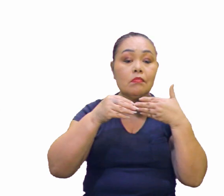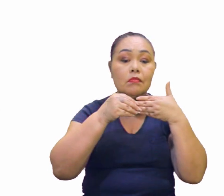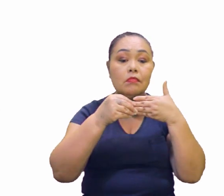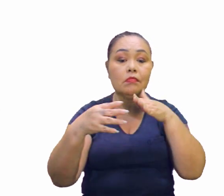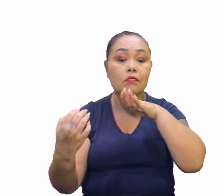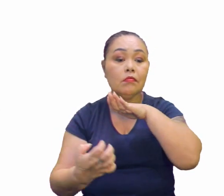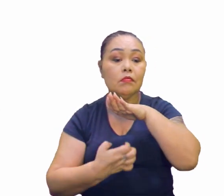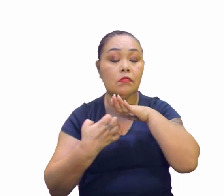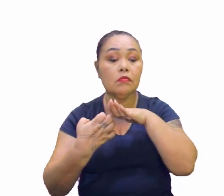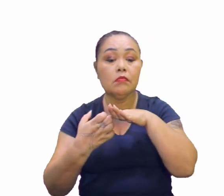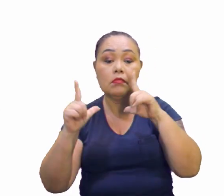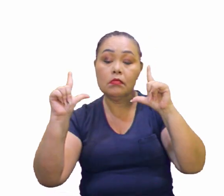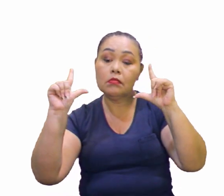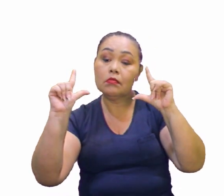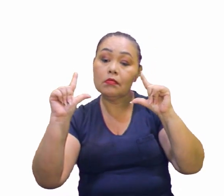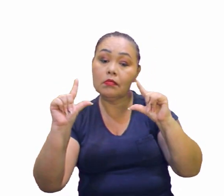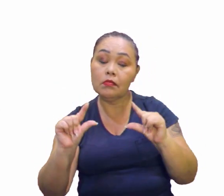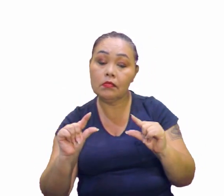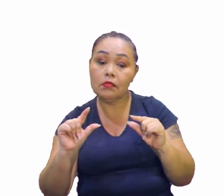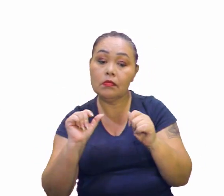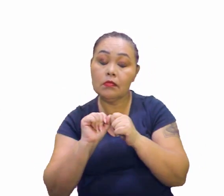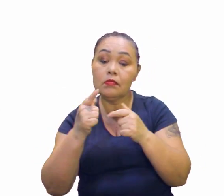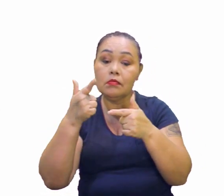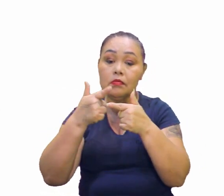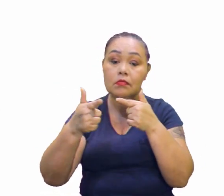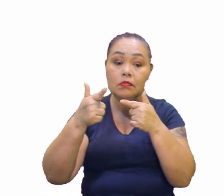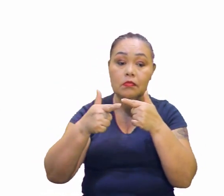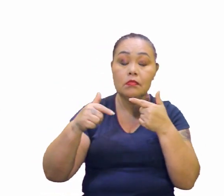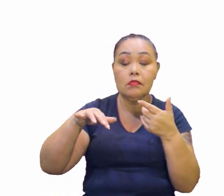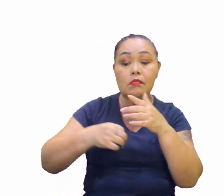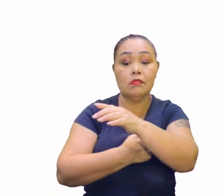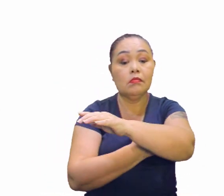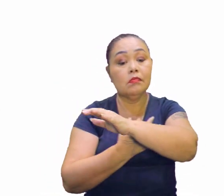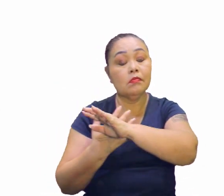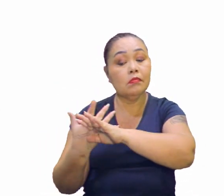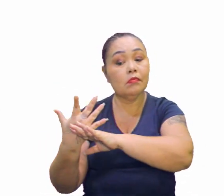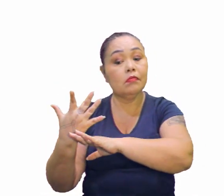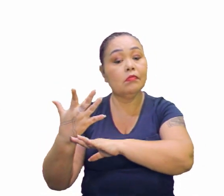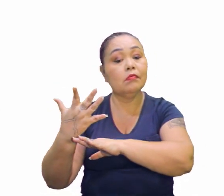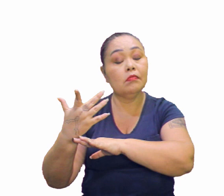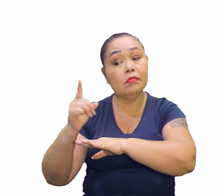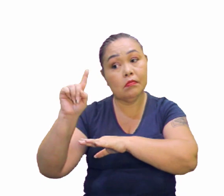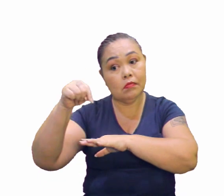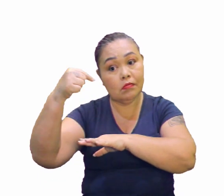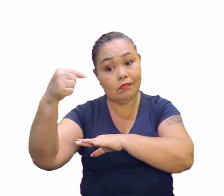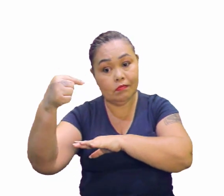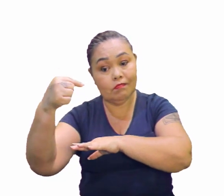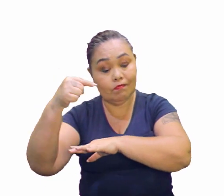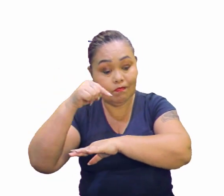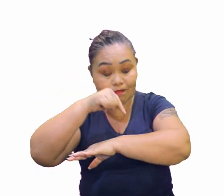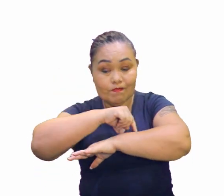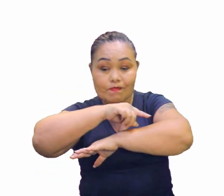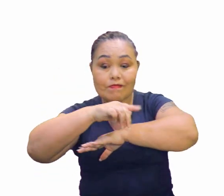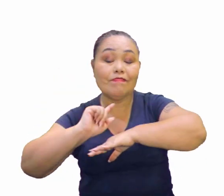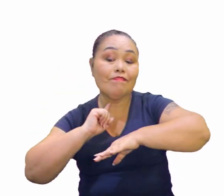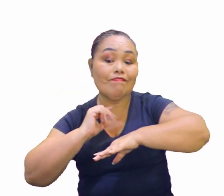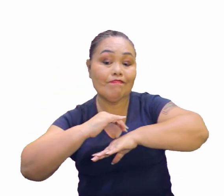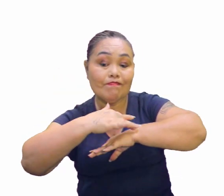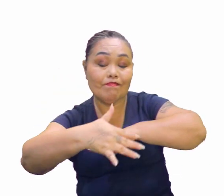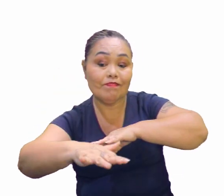guiar as empresas quanto à diminuição dos impactos ambientais por elas provocadas.